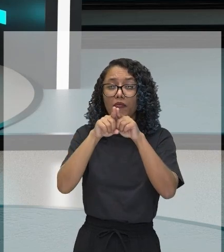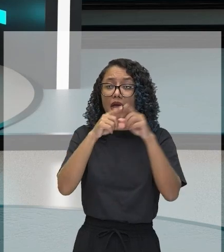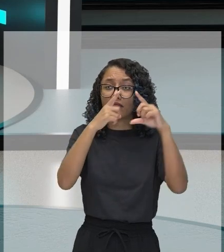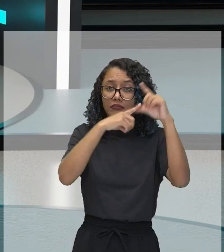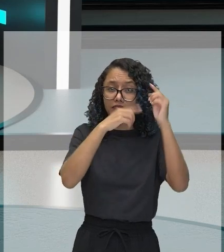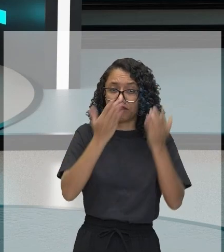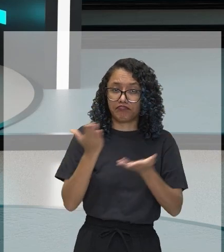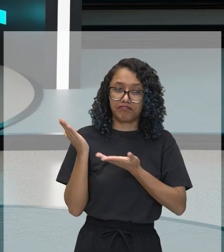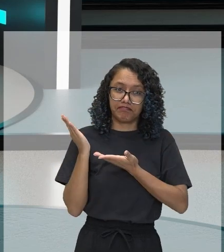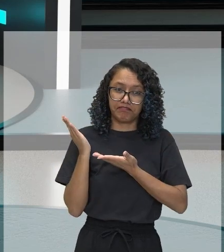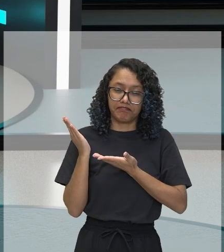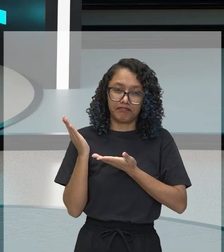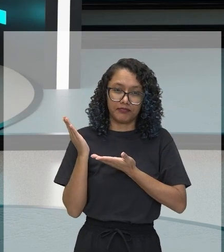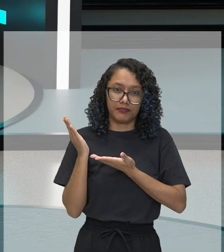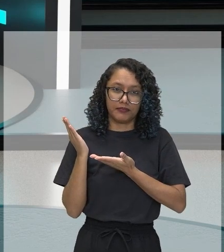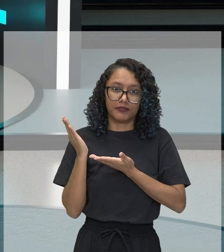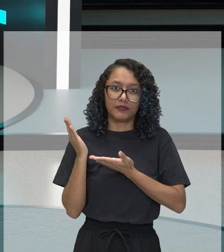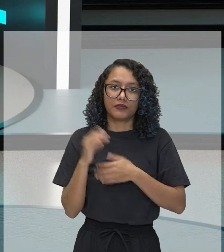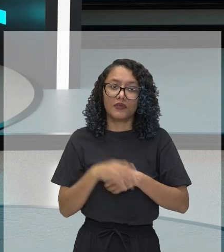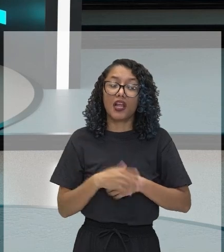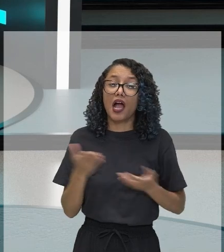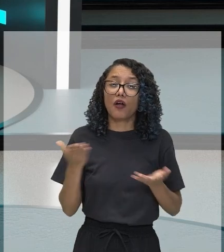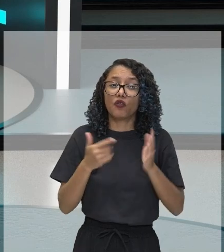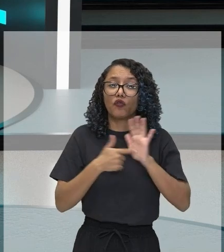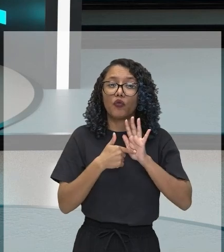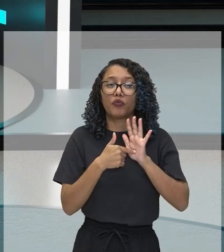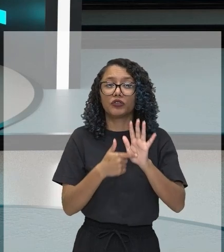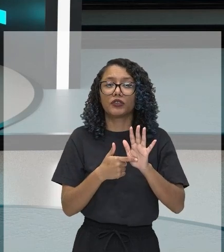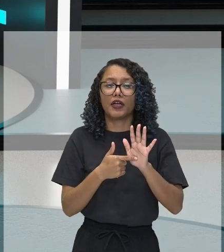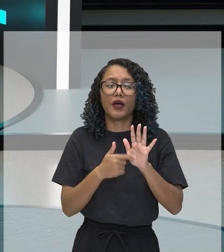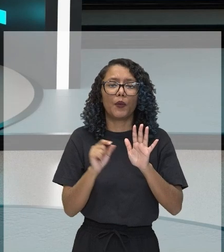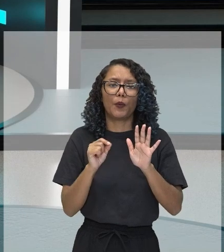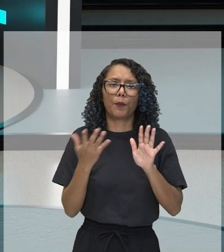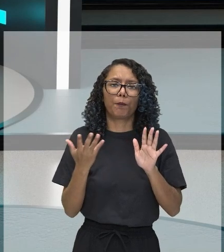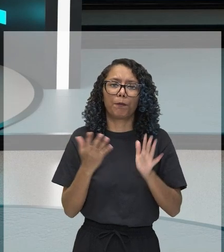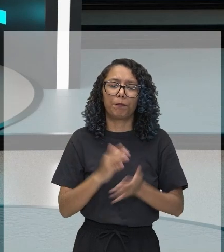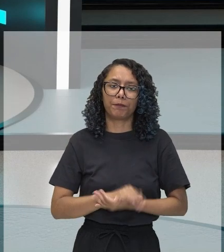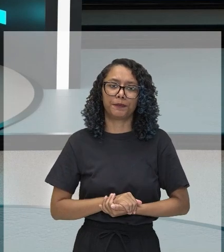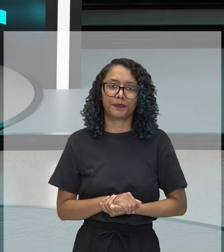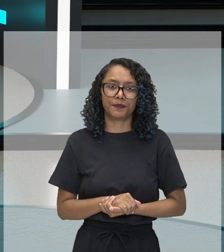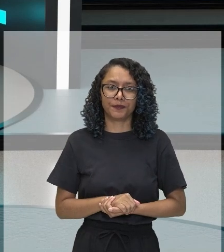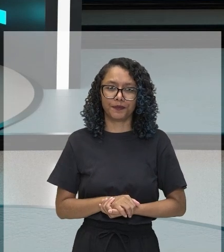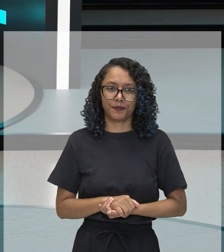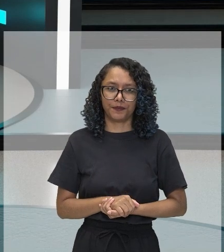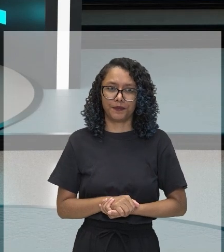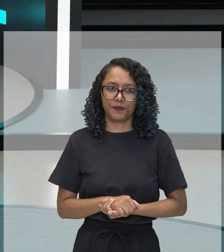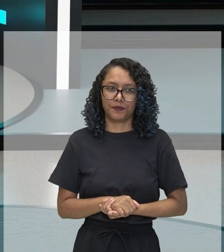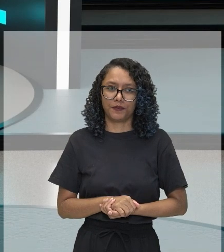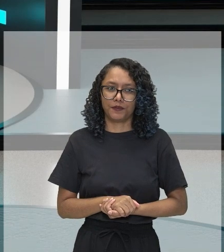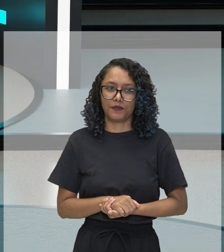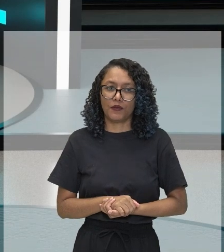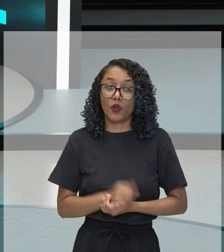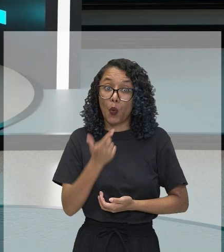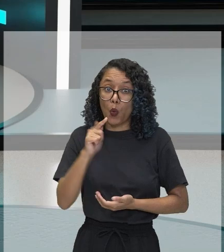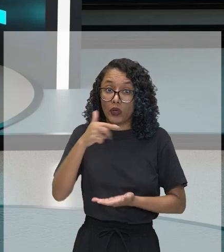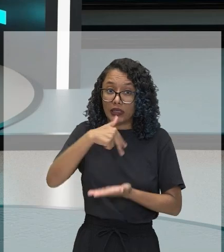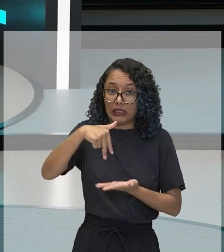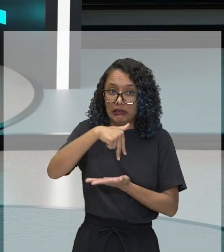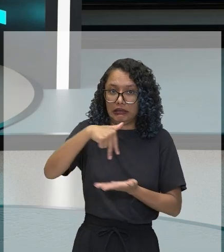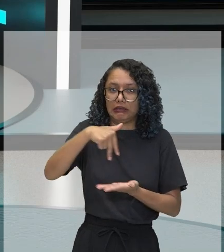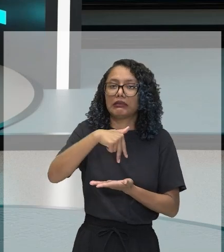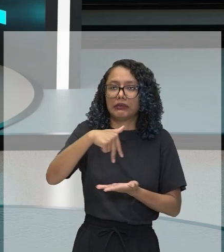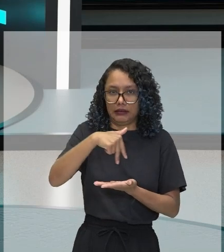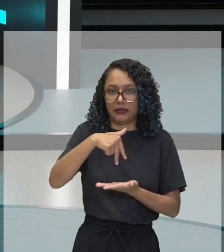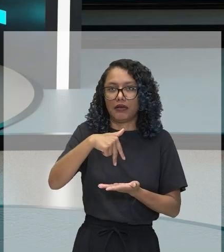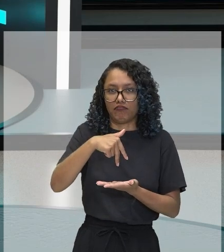o Caprichoso. E agora vamos mostrar para vocês uma outra dança folclórica.